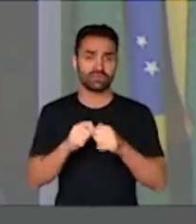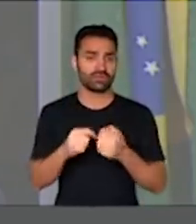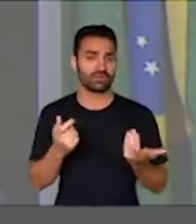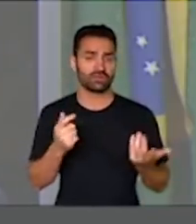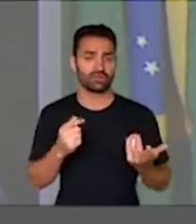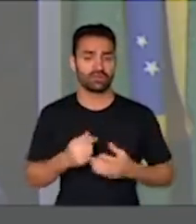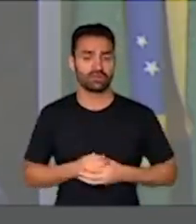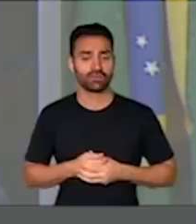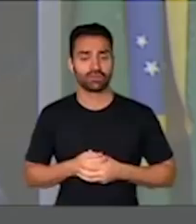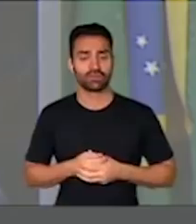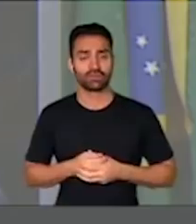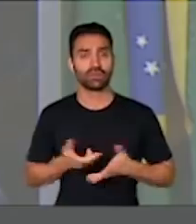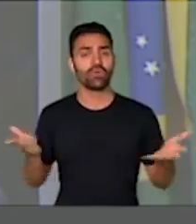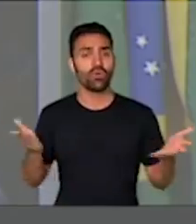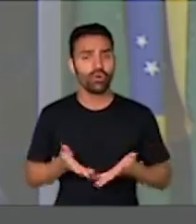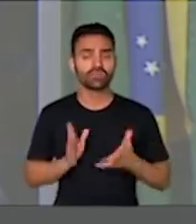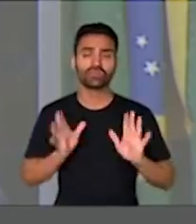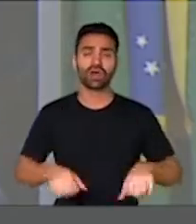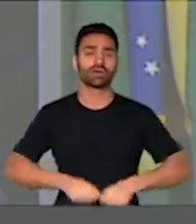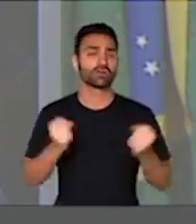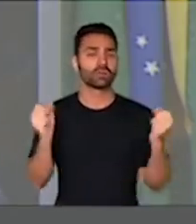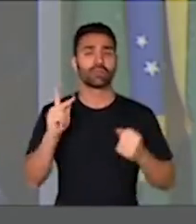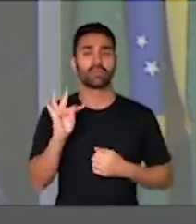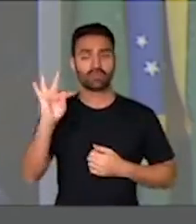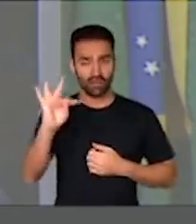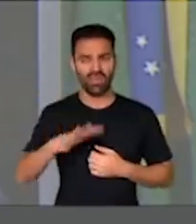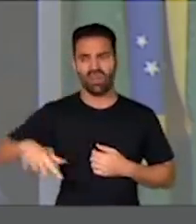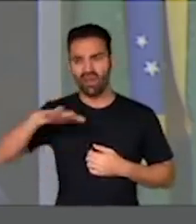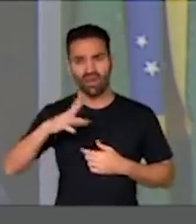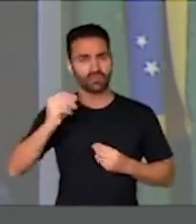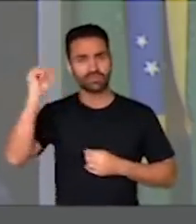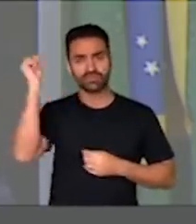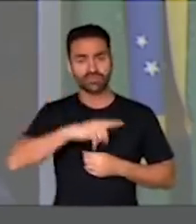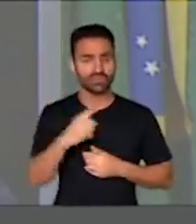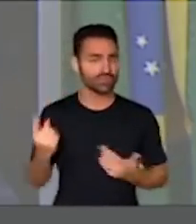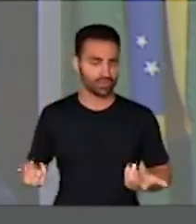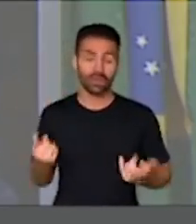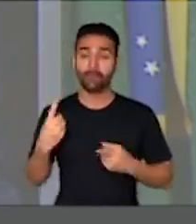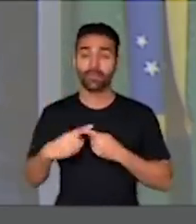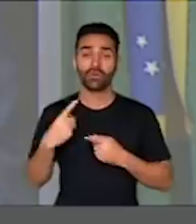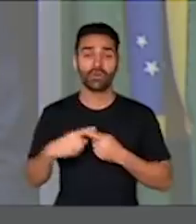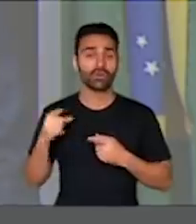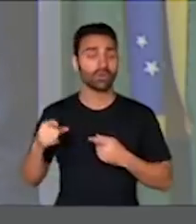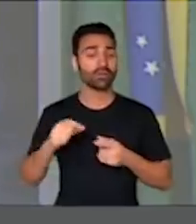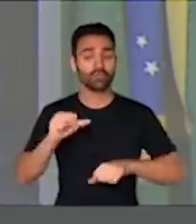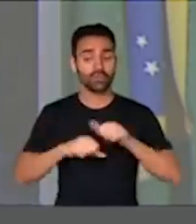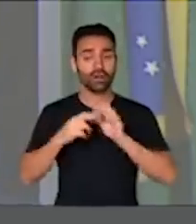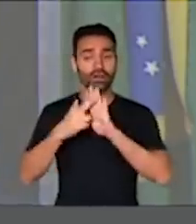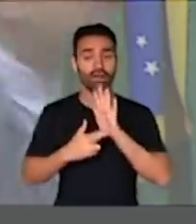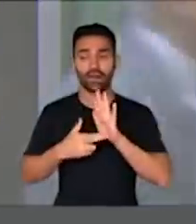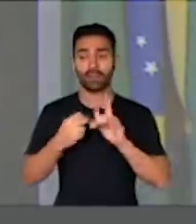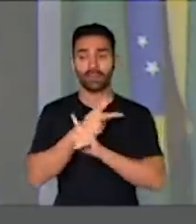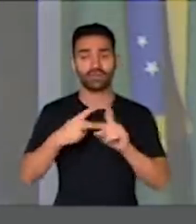pessoal que foi a cisão criada no partido dos trabalhadores pela ala mais radical justamente em razão da reforma previdenciária